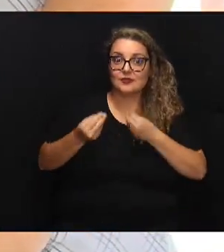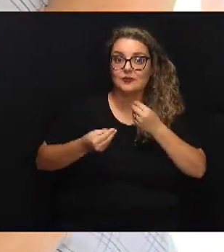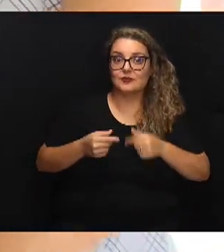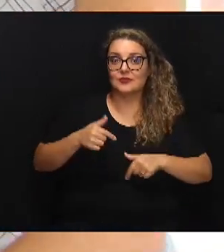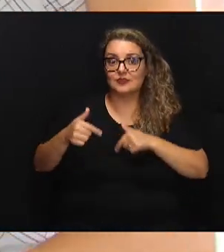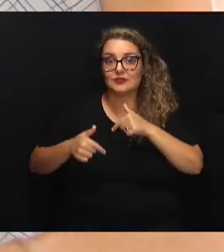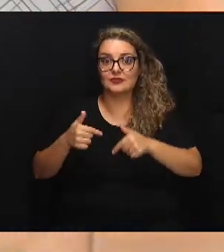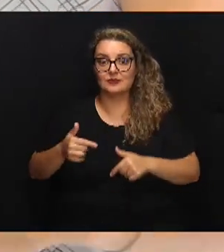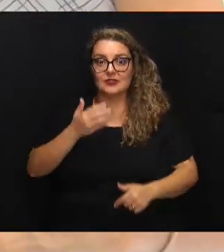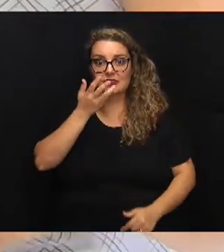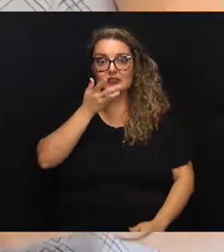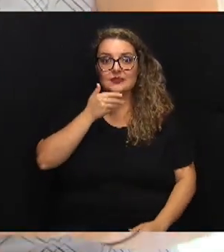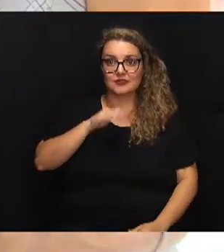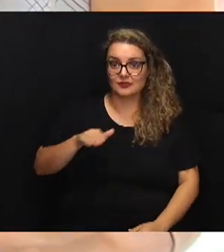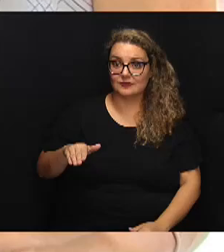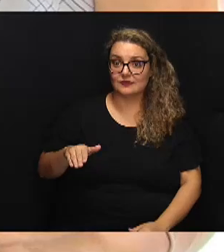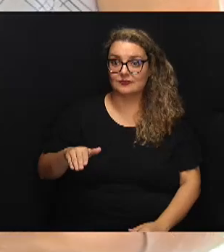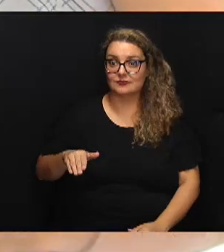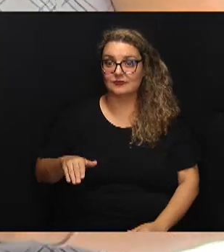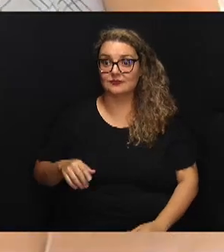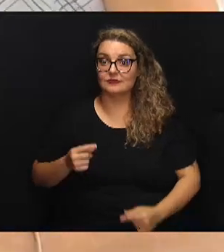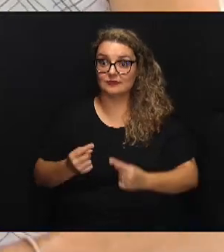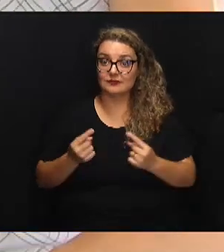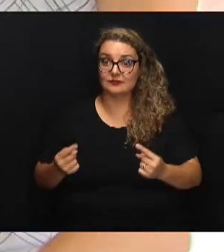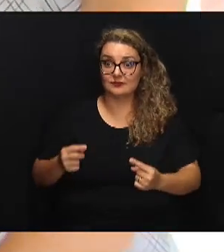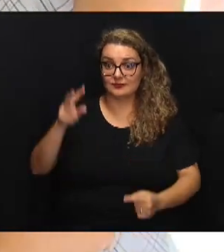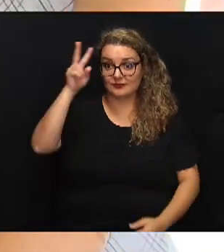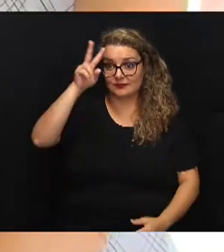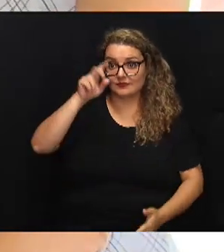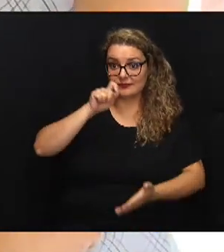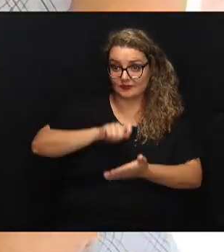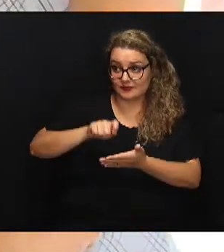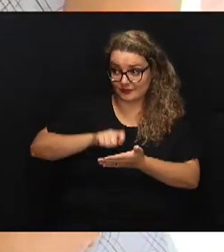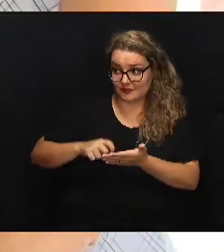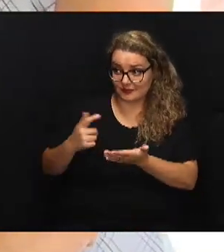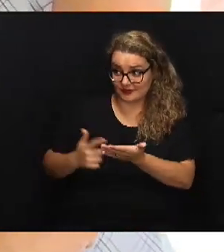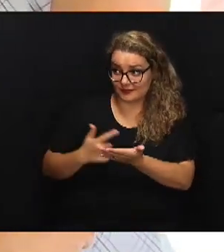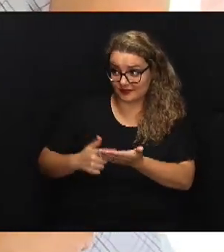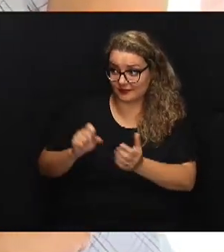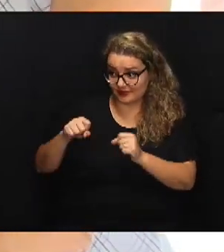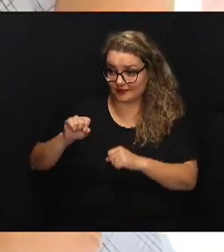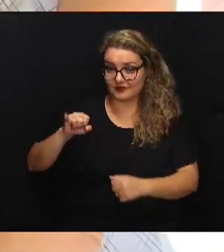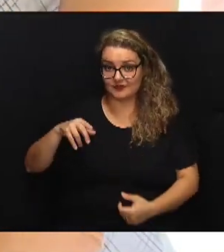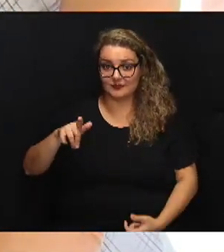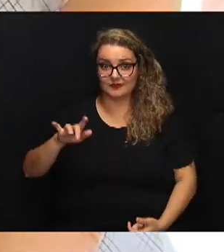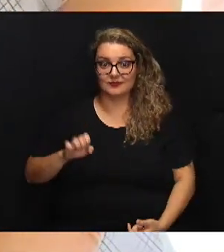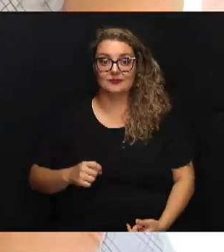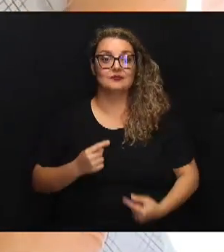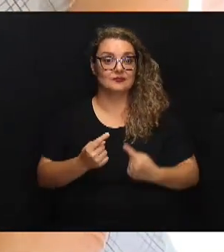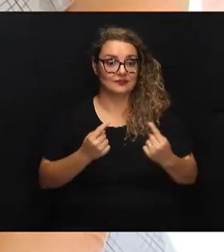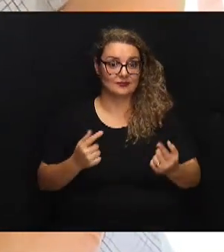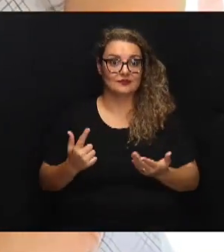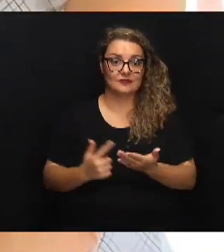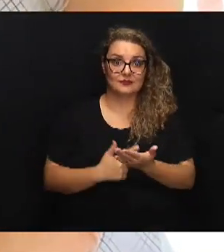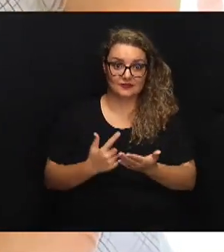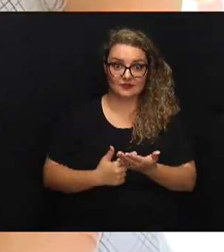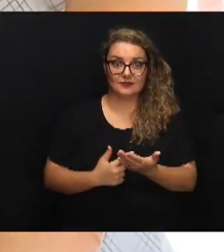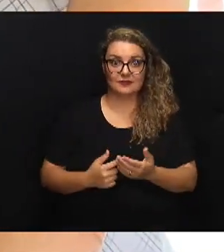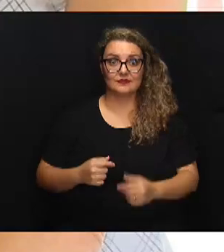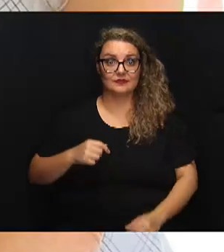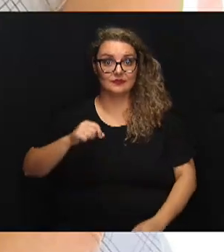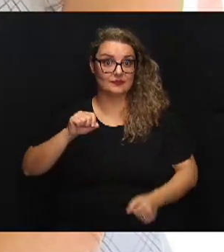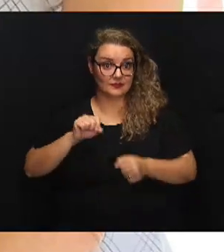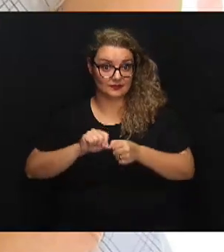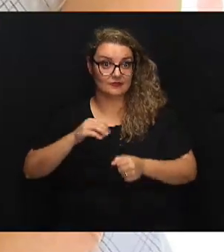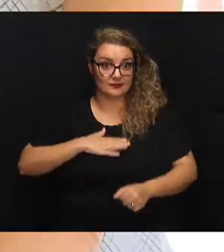com as crianças que escrevem, cada criança escreve o seu próprio livro, é isso, Ingrid? Sim, cada um tem o seu livro do Fazendo a Minha História,